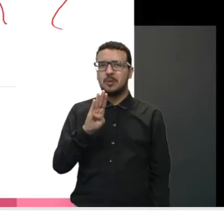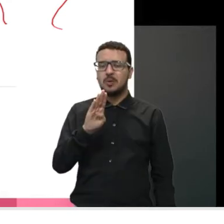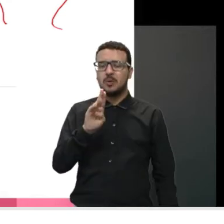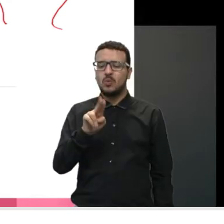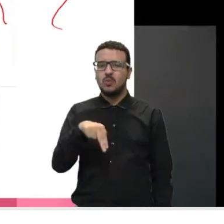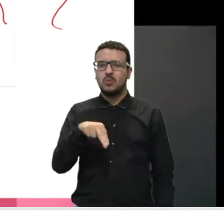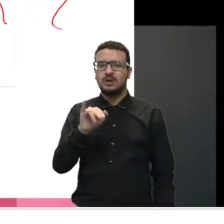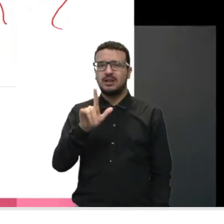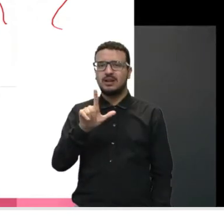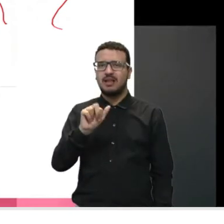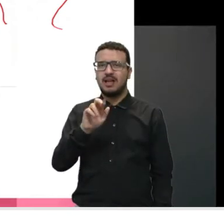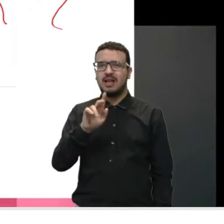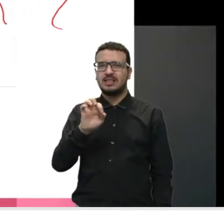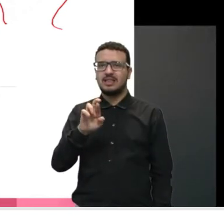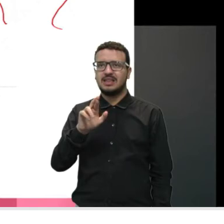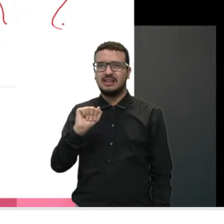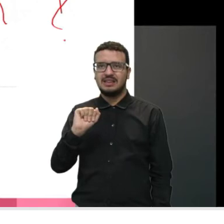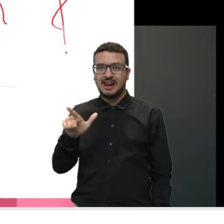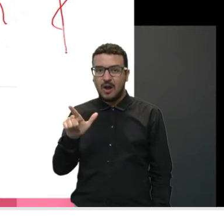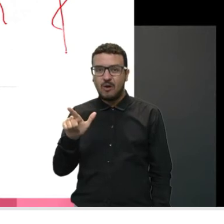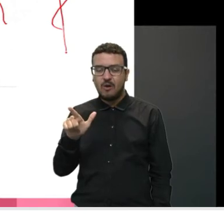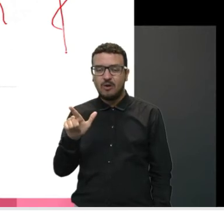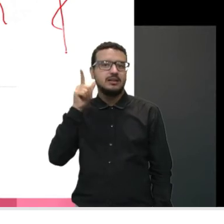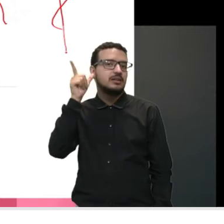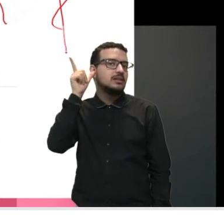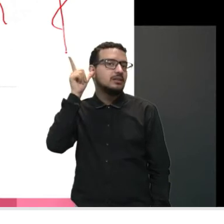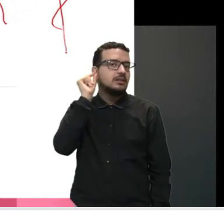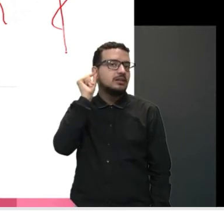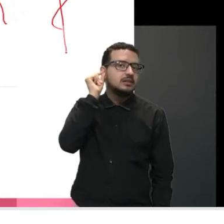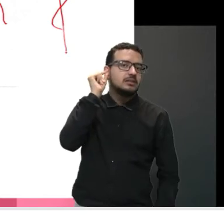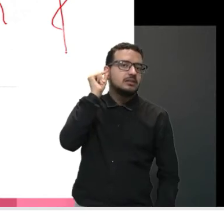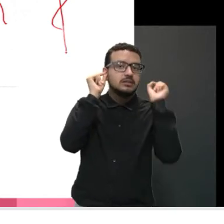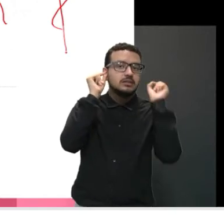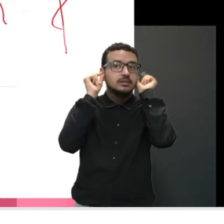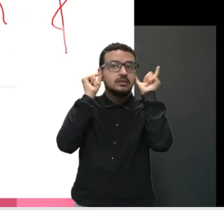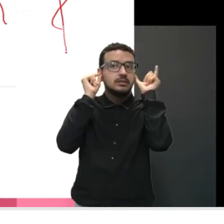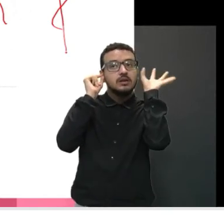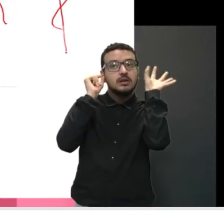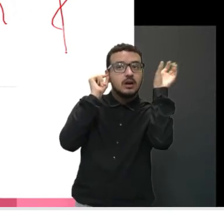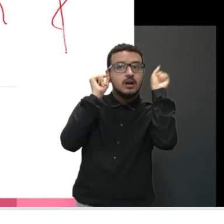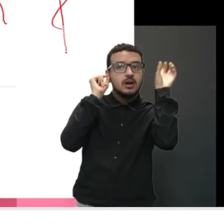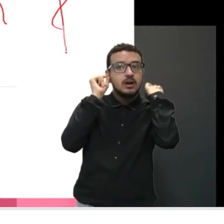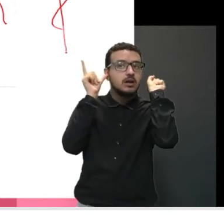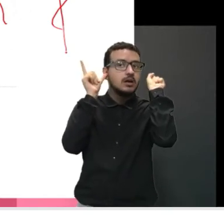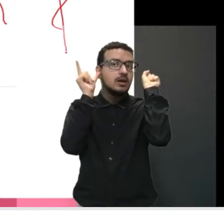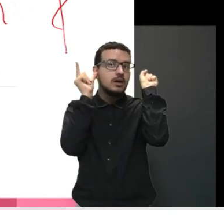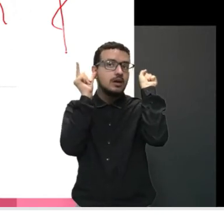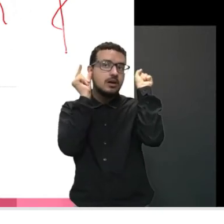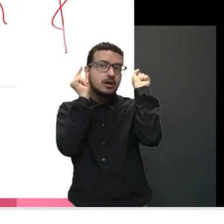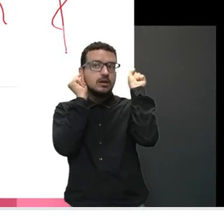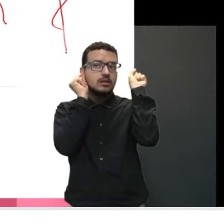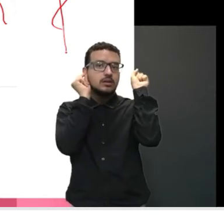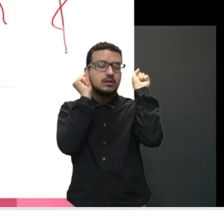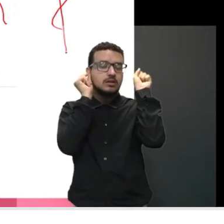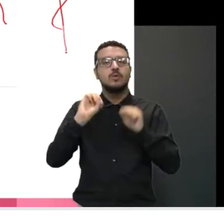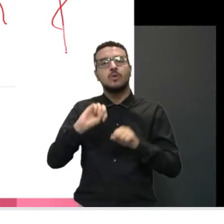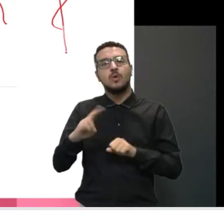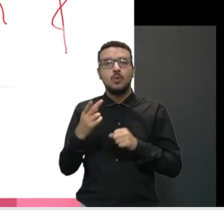2 ouvidos, tá? Então, é bilateral. Quando nós pensamos assim, é perda auditiva nos 2 ouvidos, então vai ser